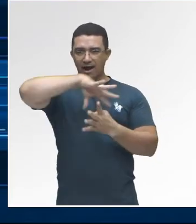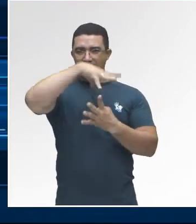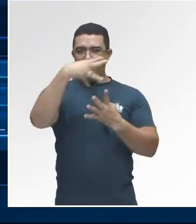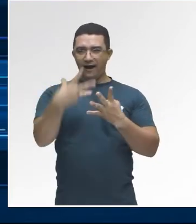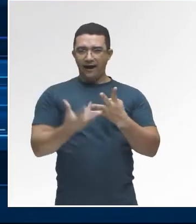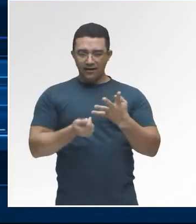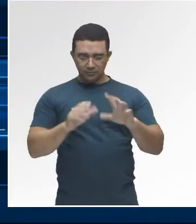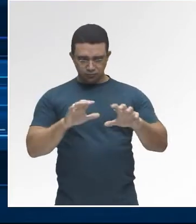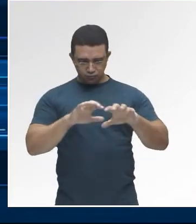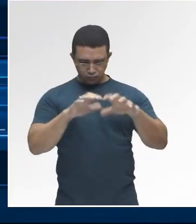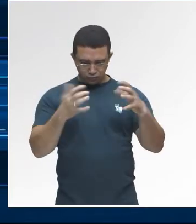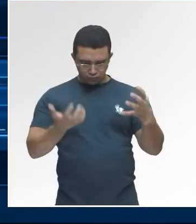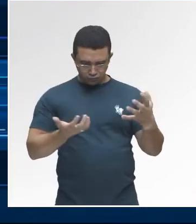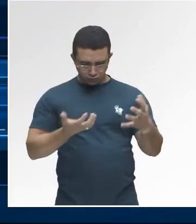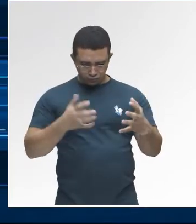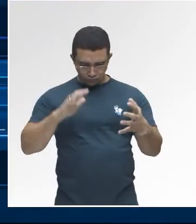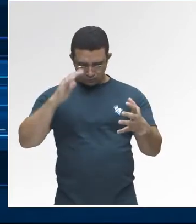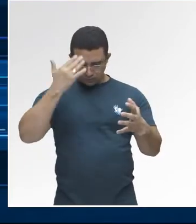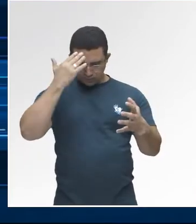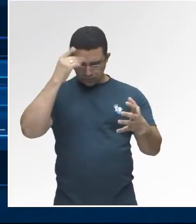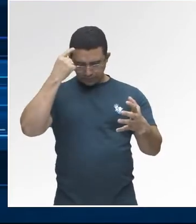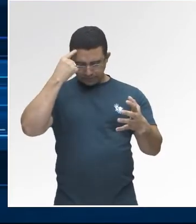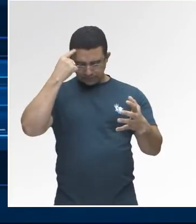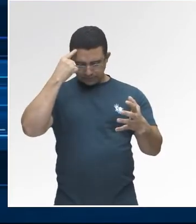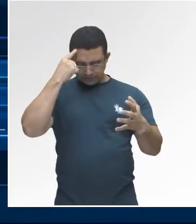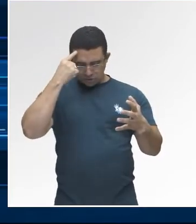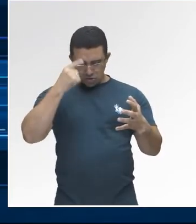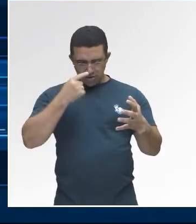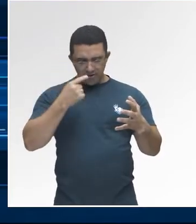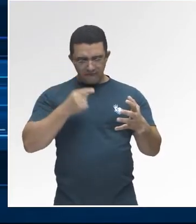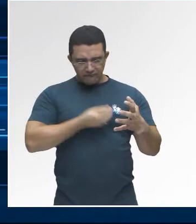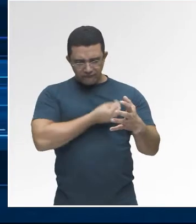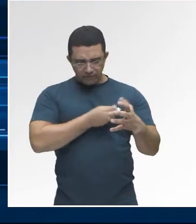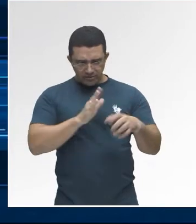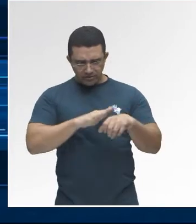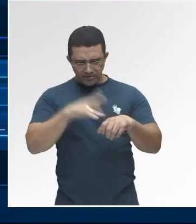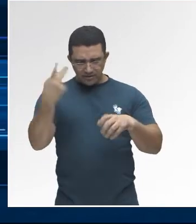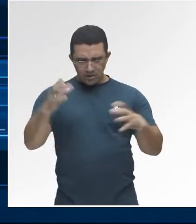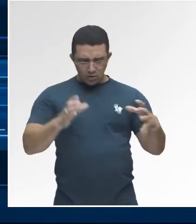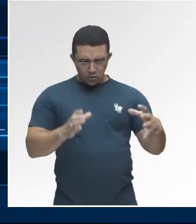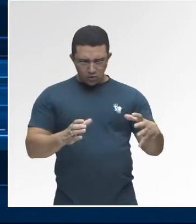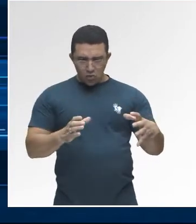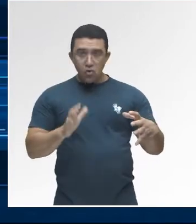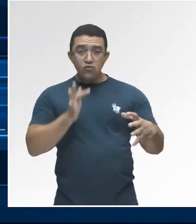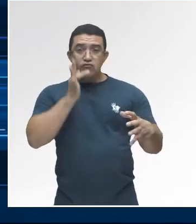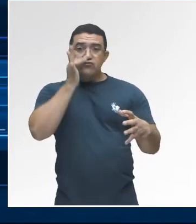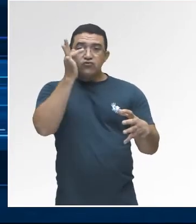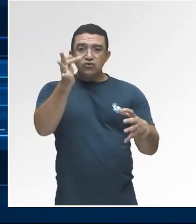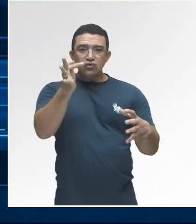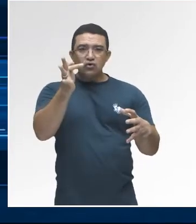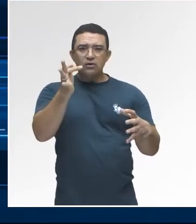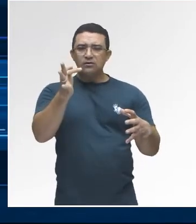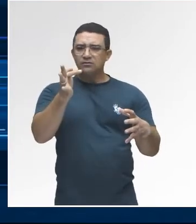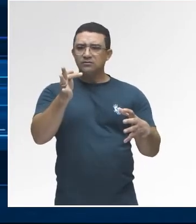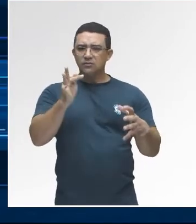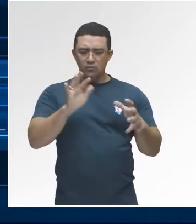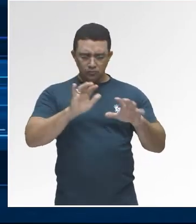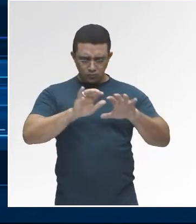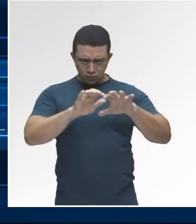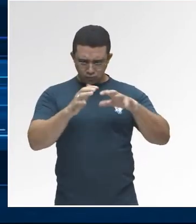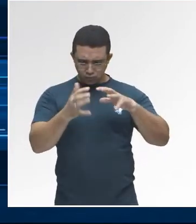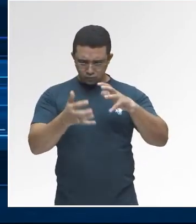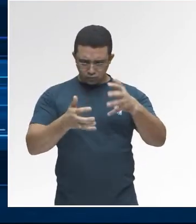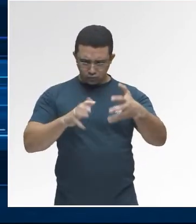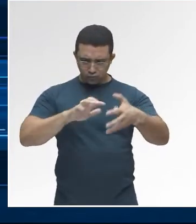tentando adivinhar a vida e o futuro da outra pessoa, né, que está diante dela. Então, qual é essa reading technique,